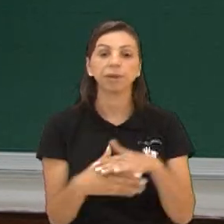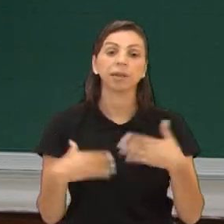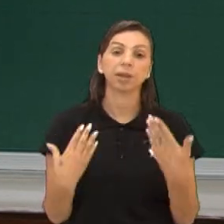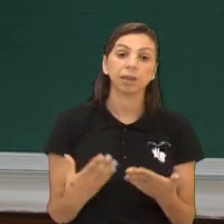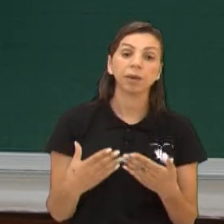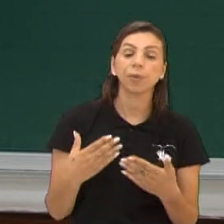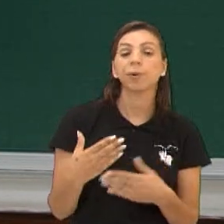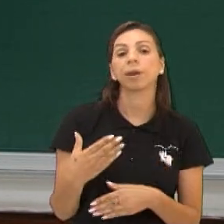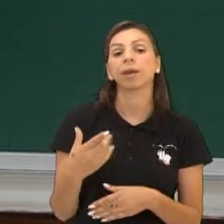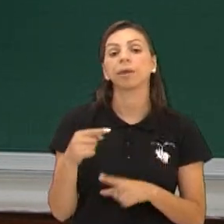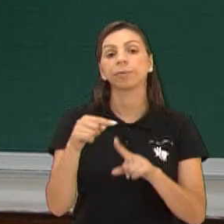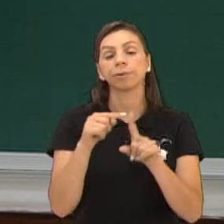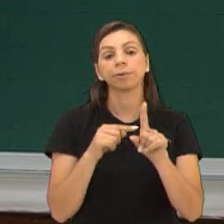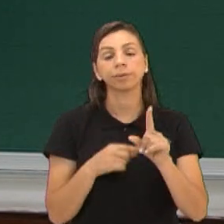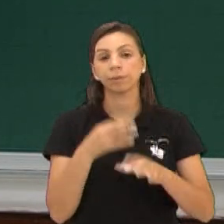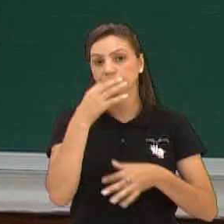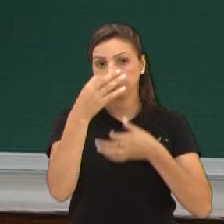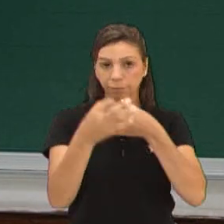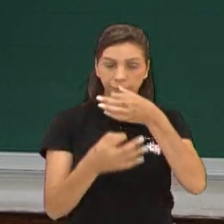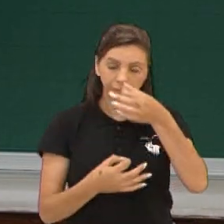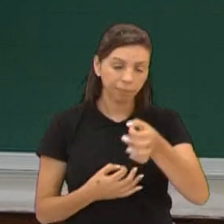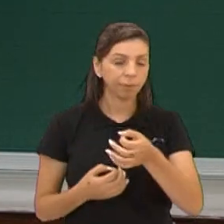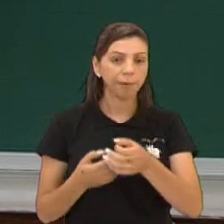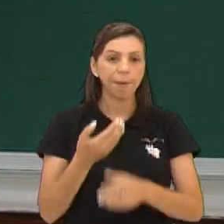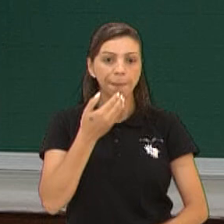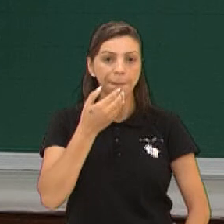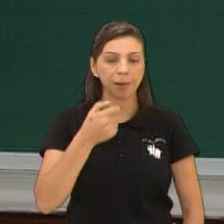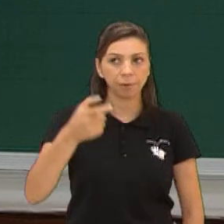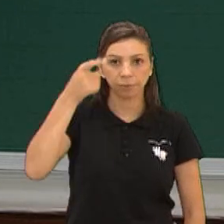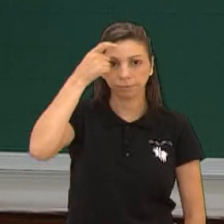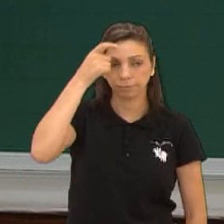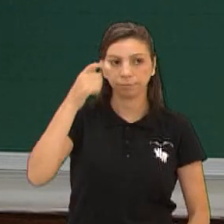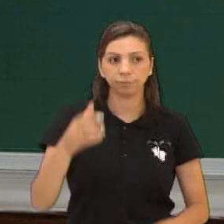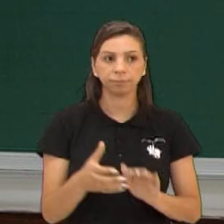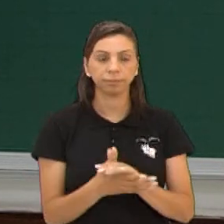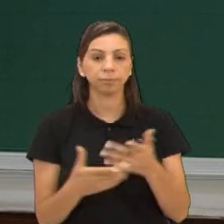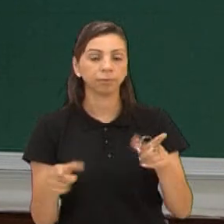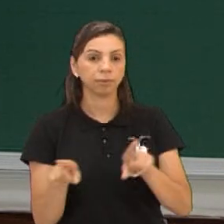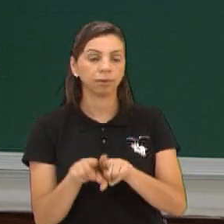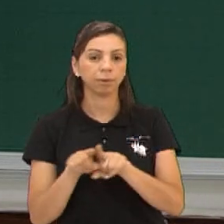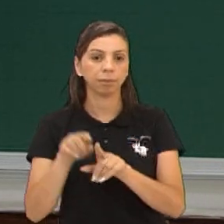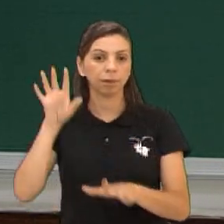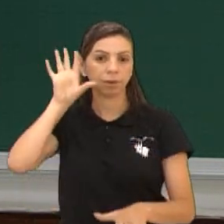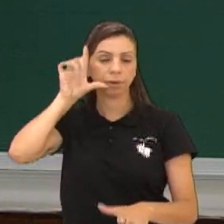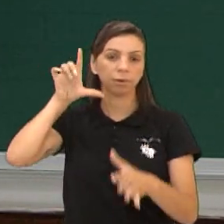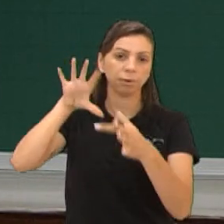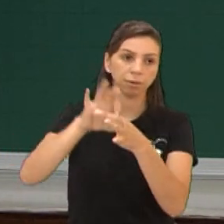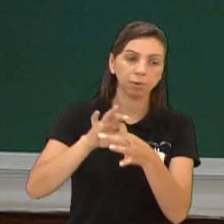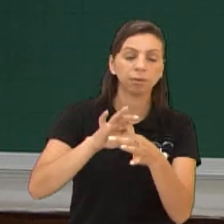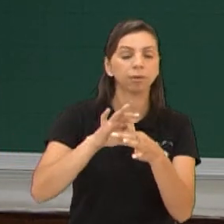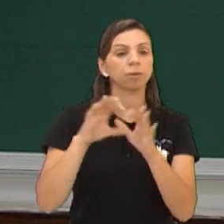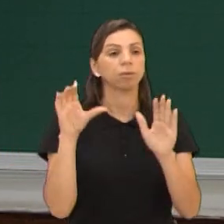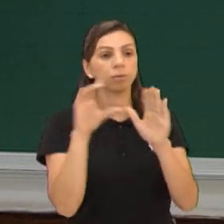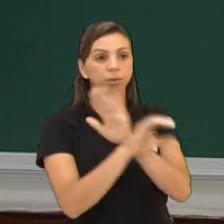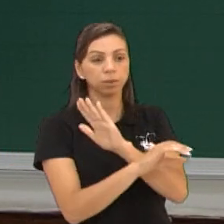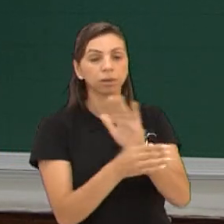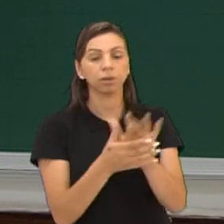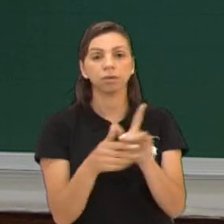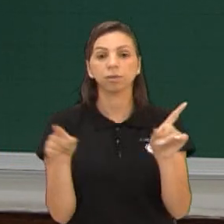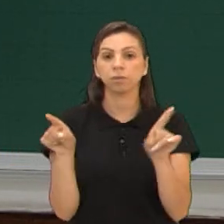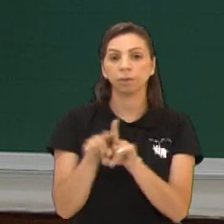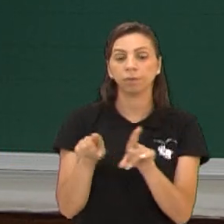tipos de argumentação ou nos ajudar a construir melhores juízes umas vivos então a lógica sua consulta a sua conceituação